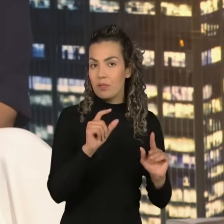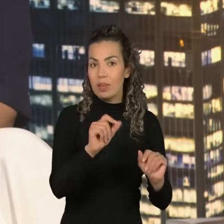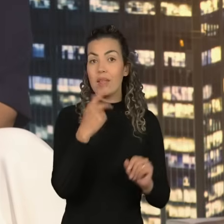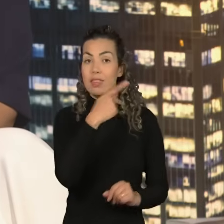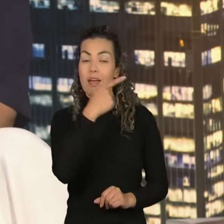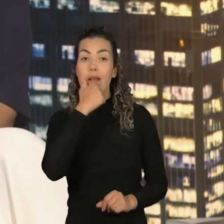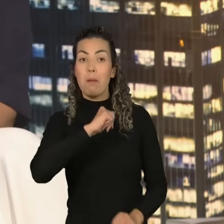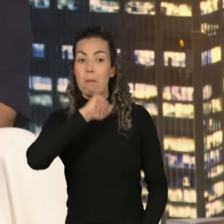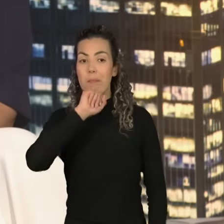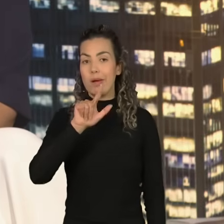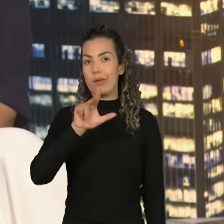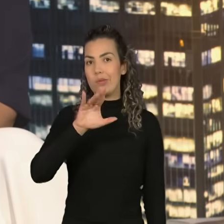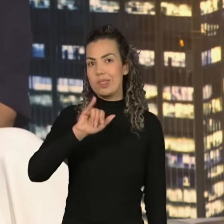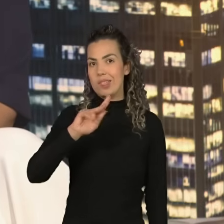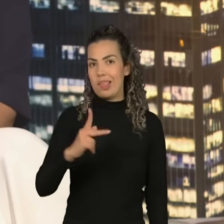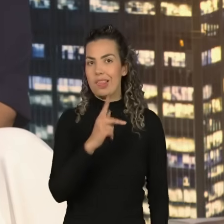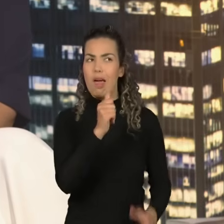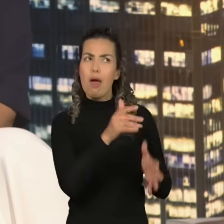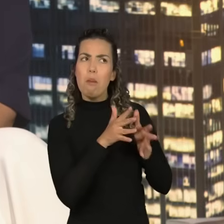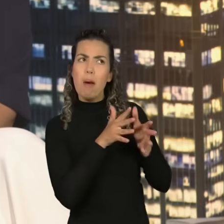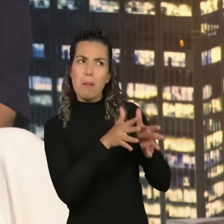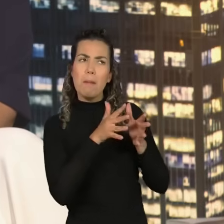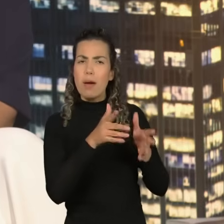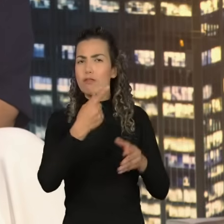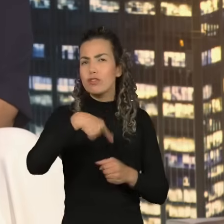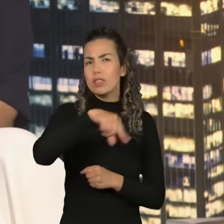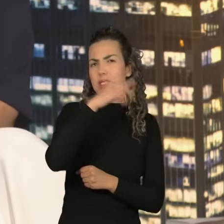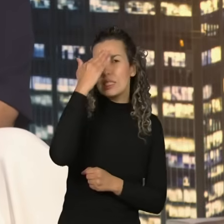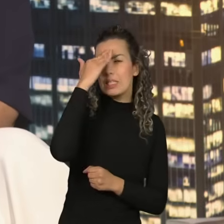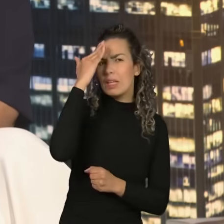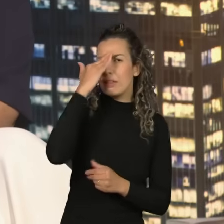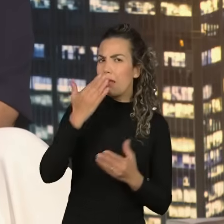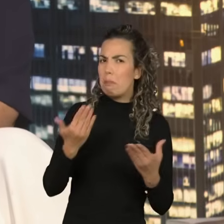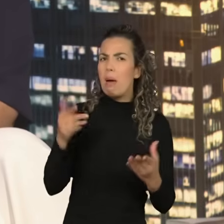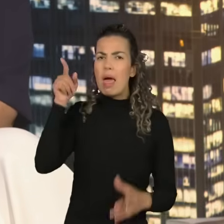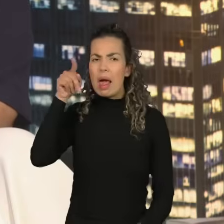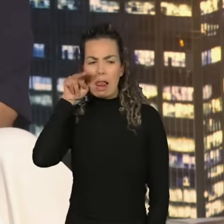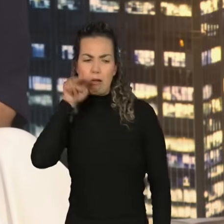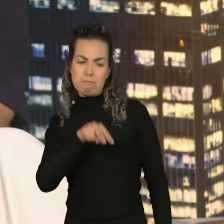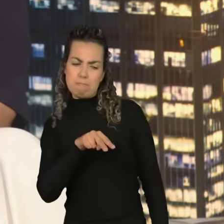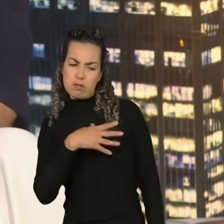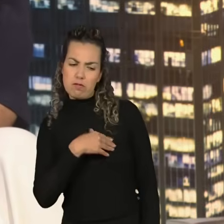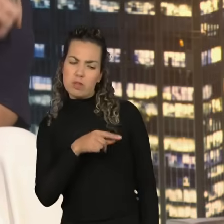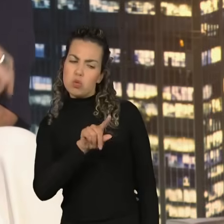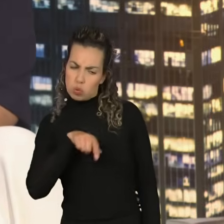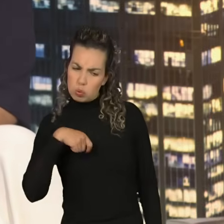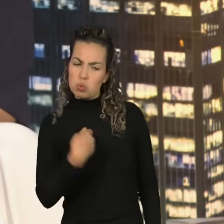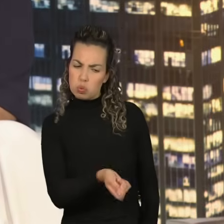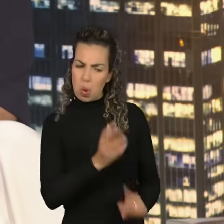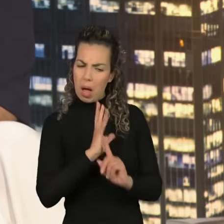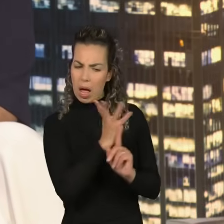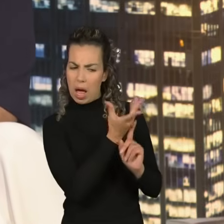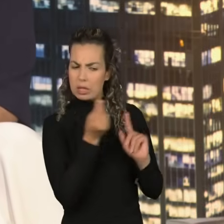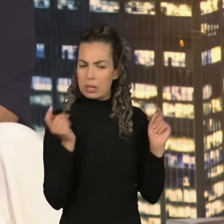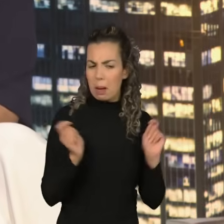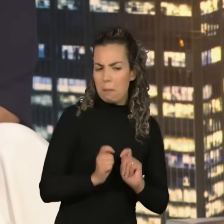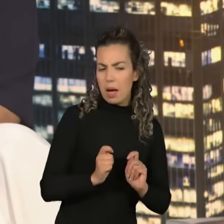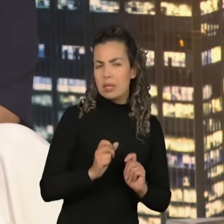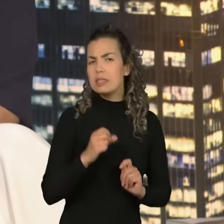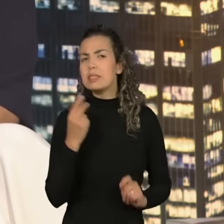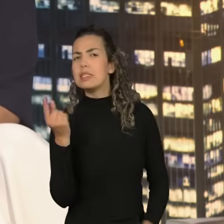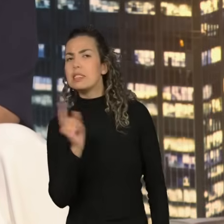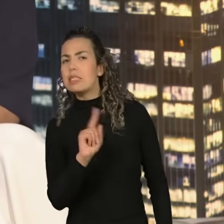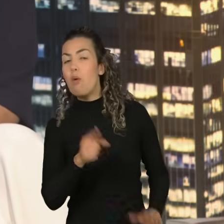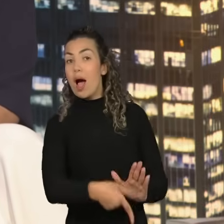Lucinha Araújo, a mãe do Cazuza, para entender, entre outras coisas, se ela via o filho como artista antes do sucesso com Barão Vermelho. Ela